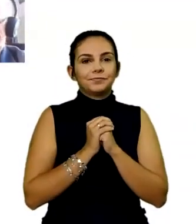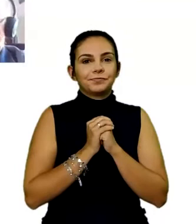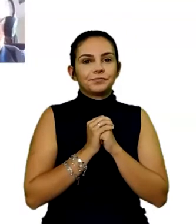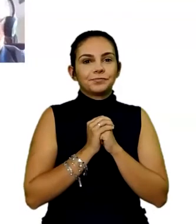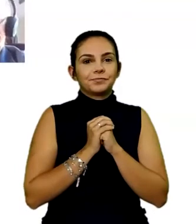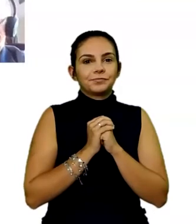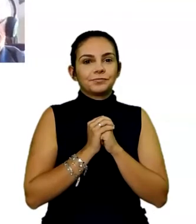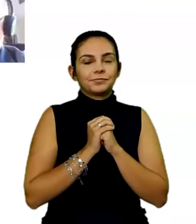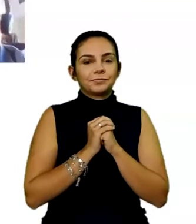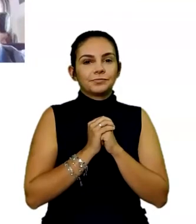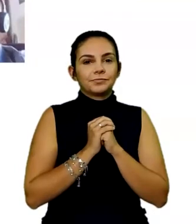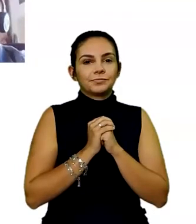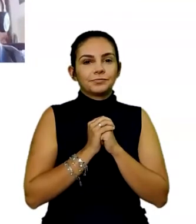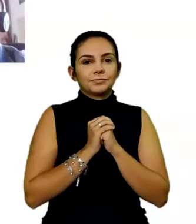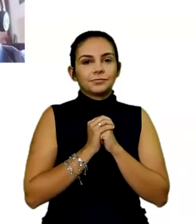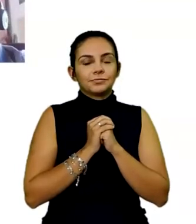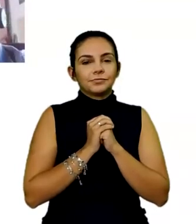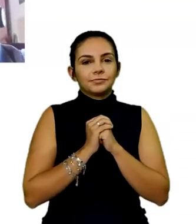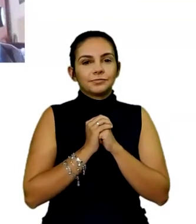É isso.